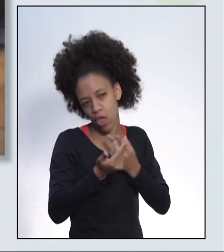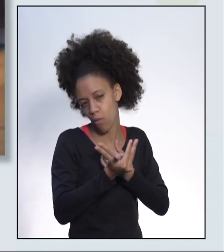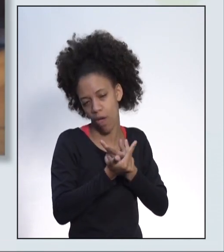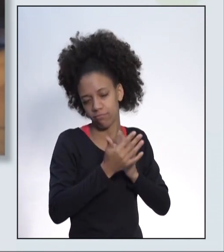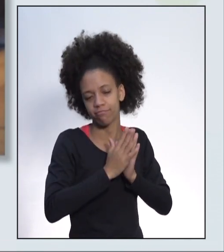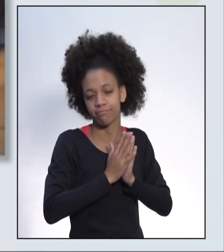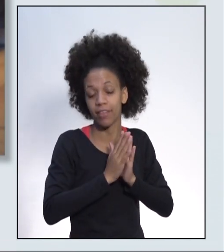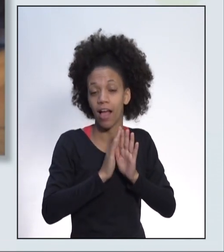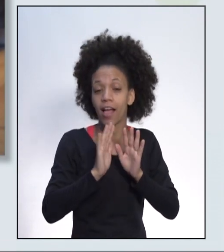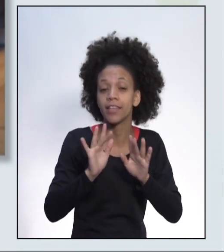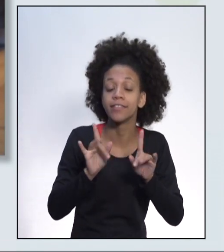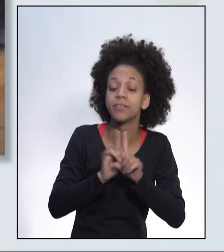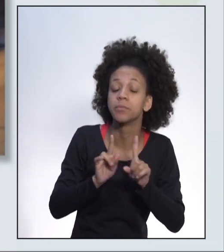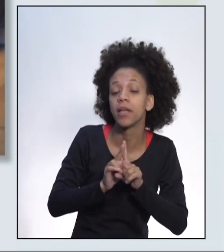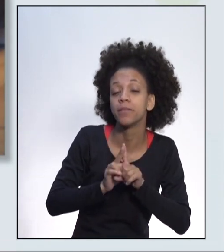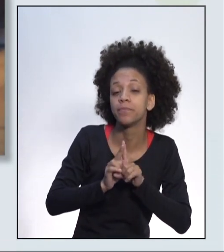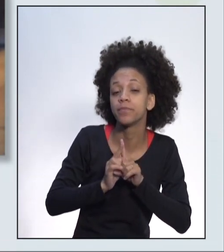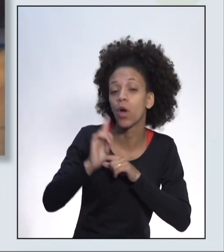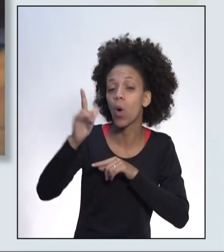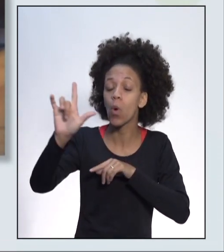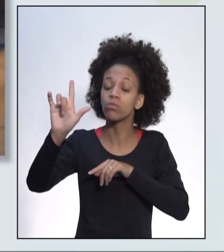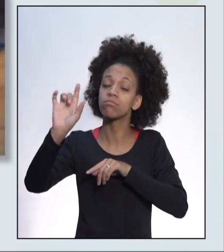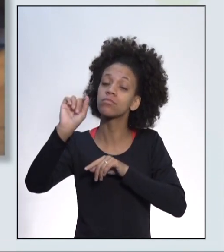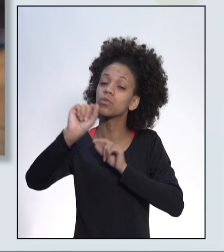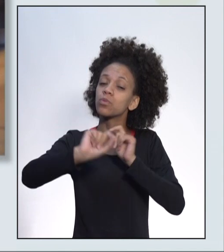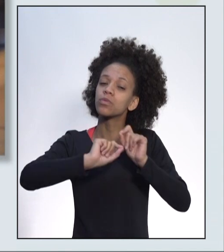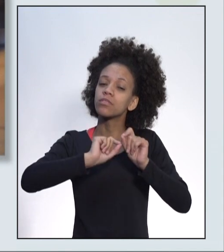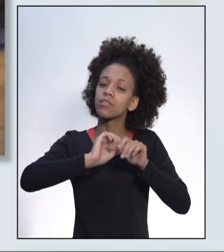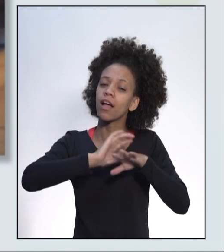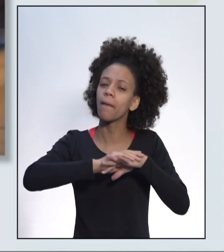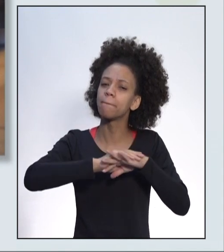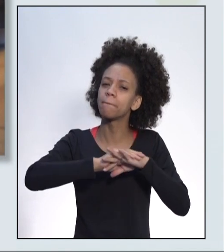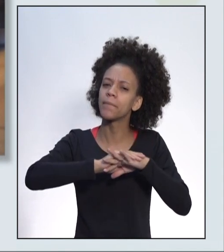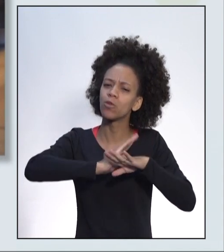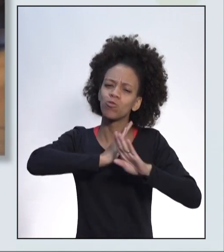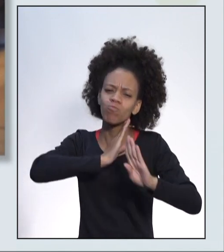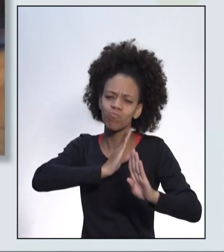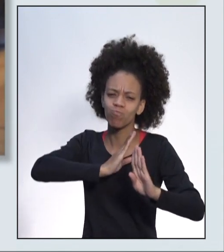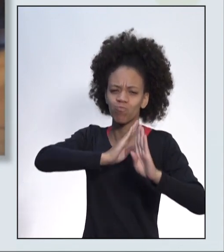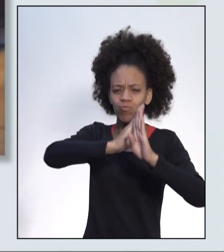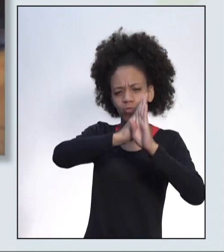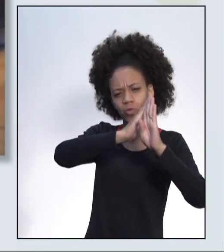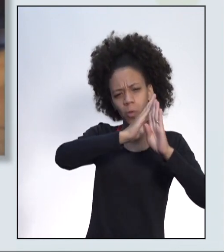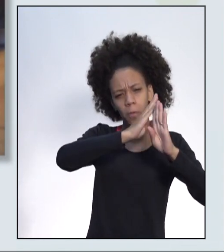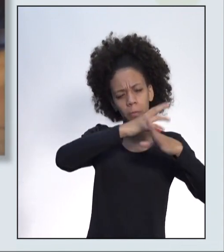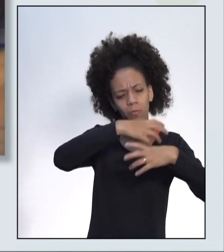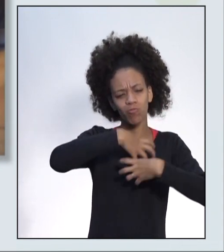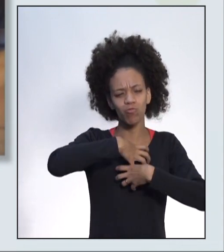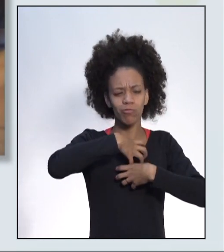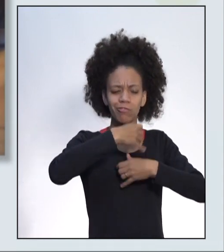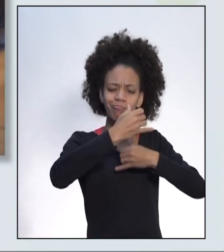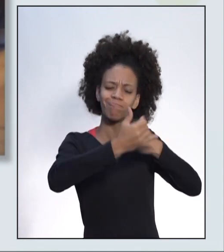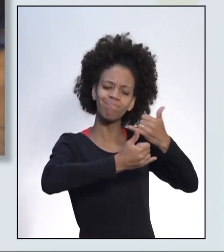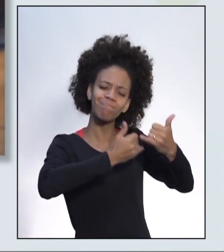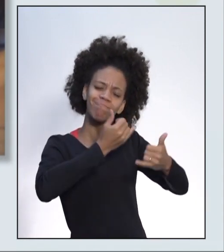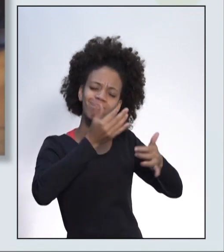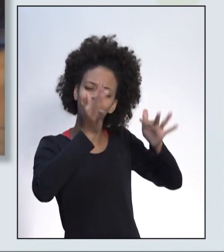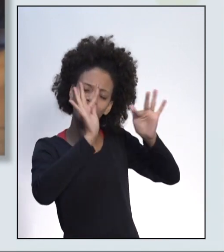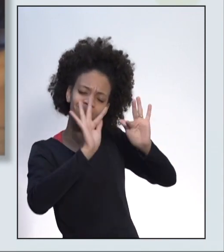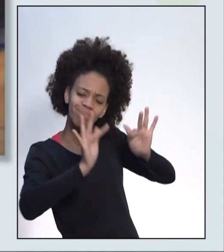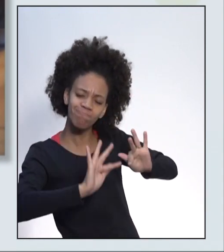mais? Vou colocar aqui outra coisa que eu tenho descoberto, novas formas de me divertir,